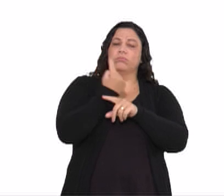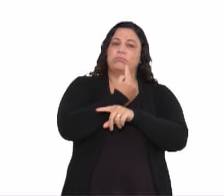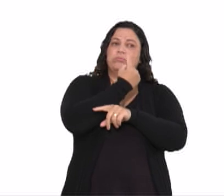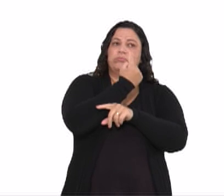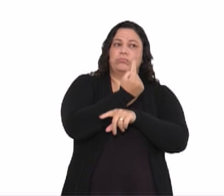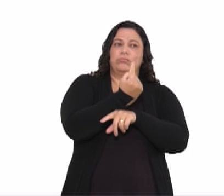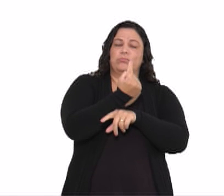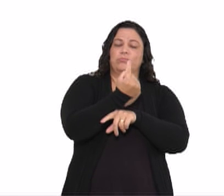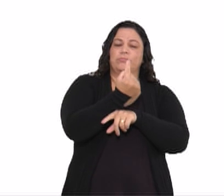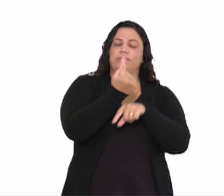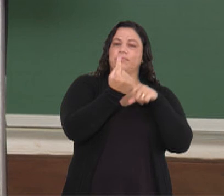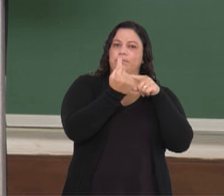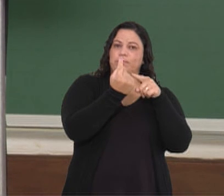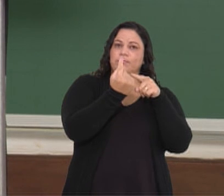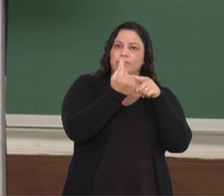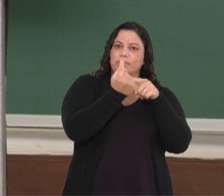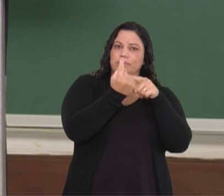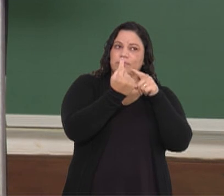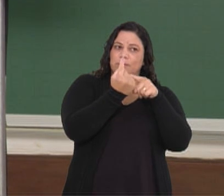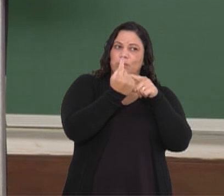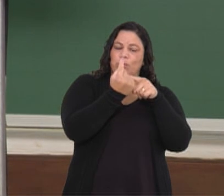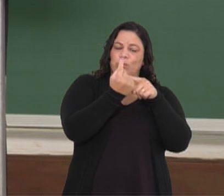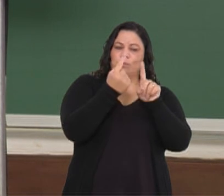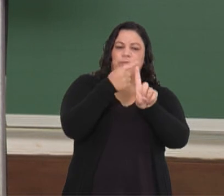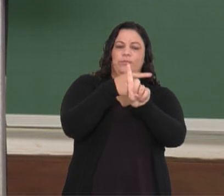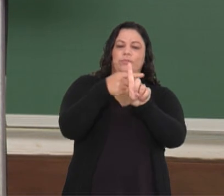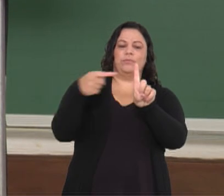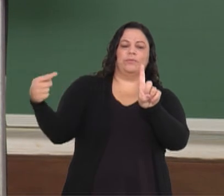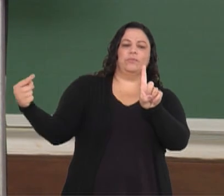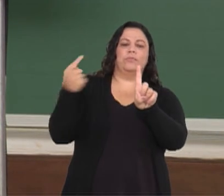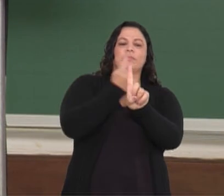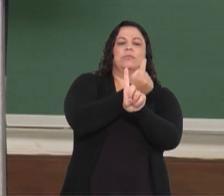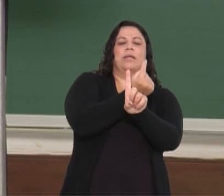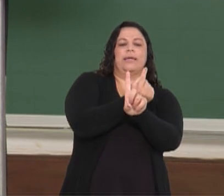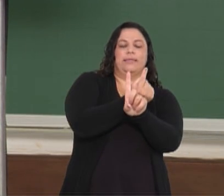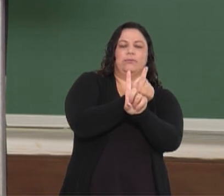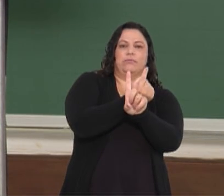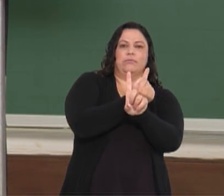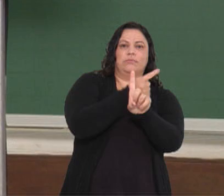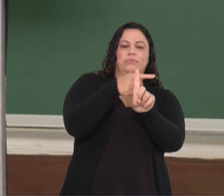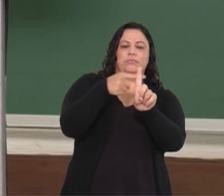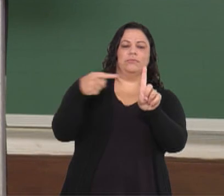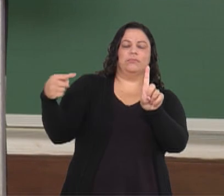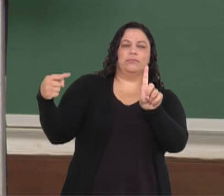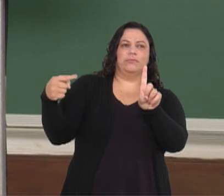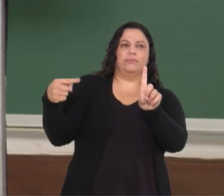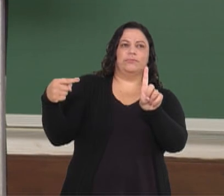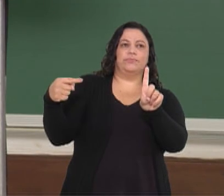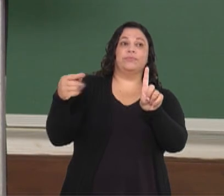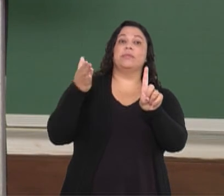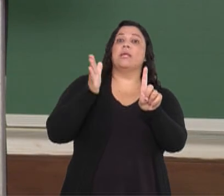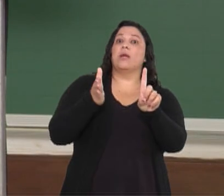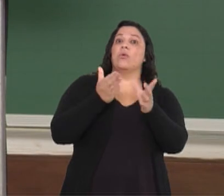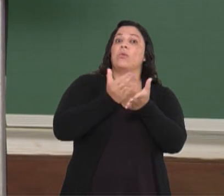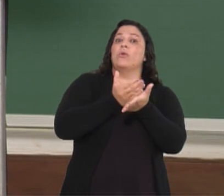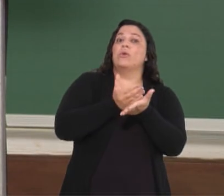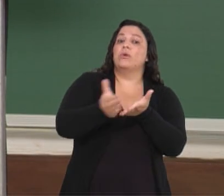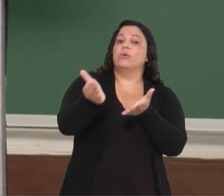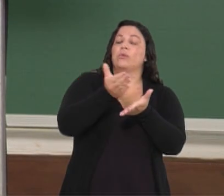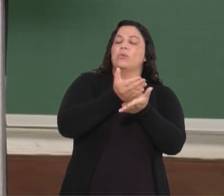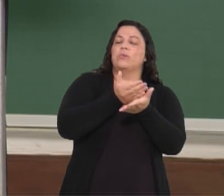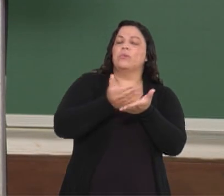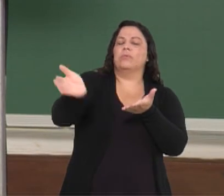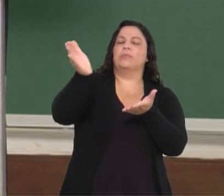Logo, aqui à esquerda, no meu quadrante 2 do que seria o Brio-Ruffini, coloco o valor 1, que é a raiz. Agora eu começo a criar